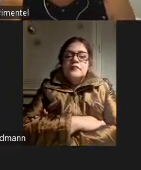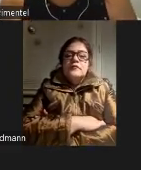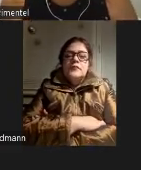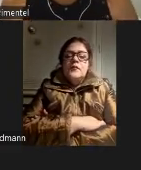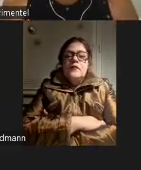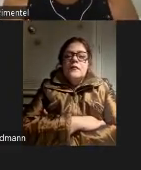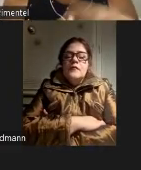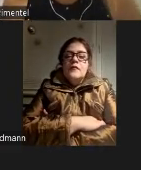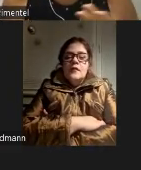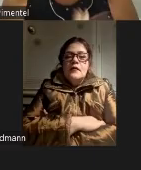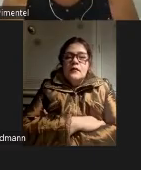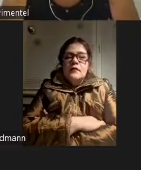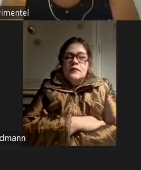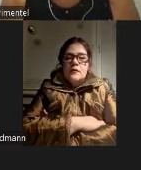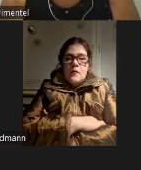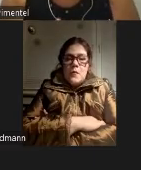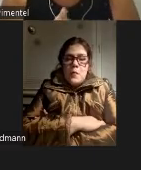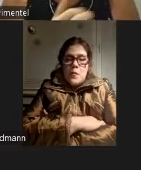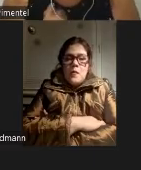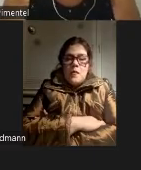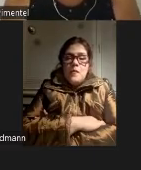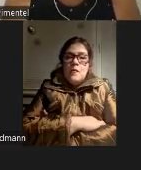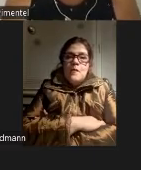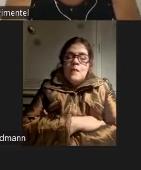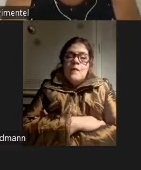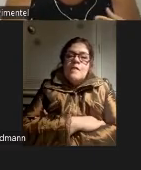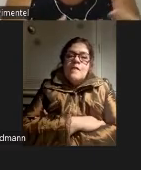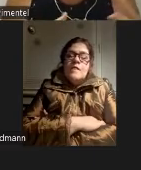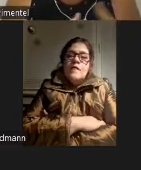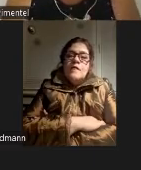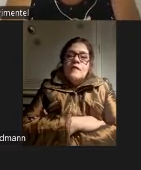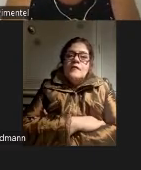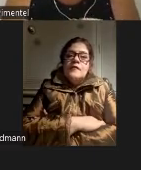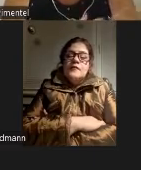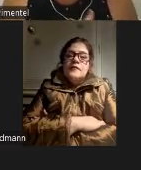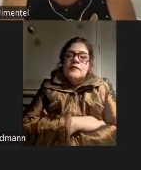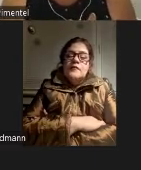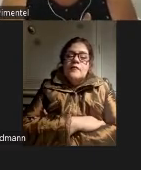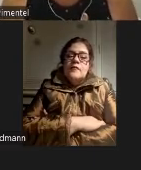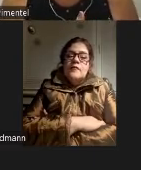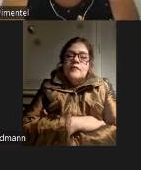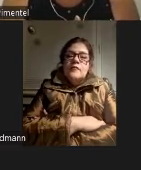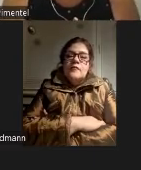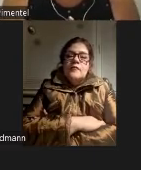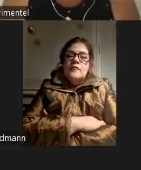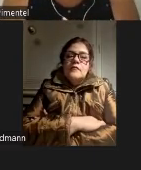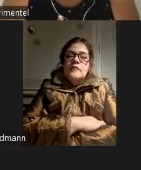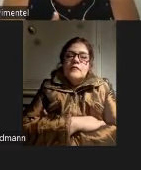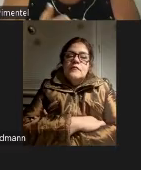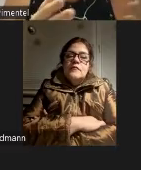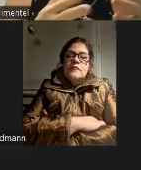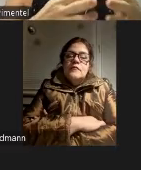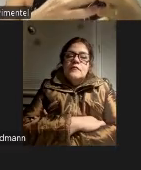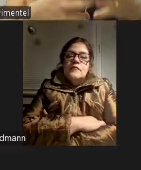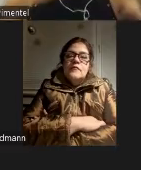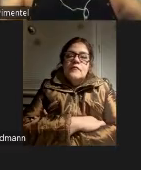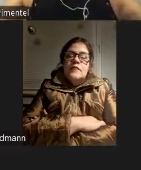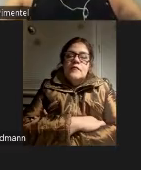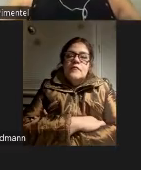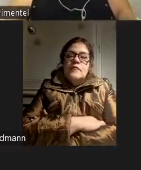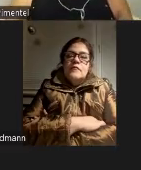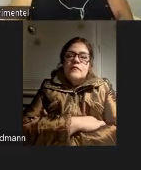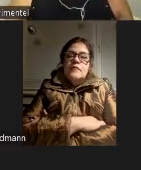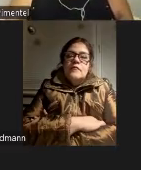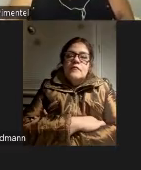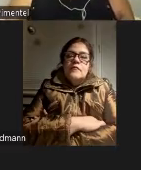dormia, né? E era comum, inclusive, quem já fez minha imersão sabe, a gente ter um sono bifásico no começo, na espécie humana, porque era um período